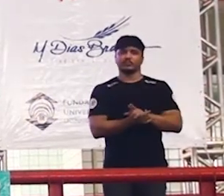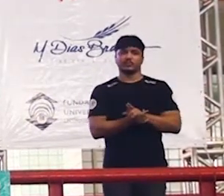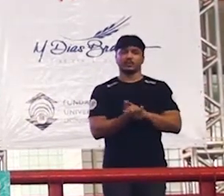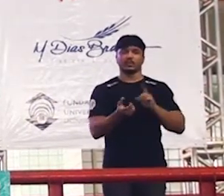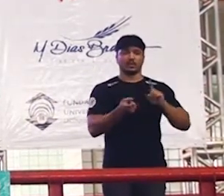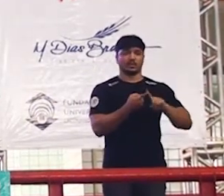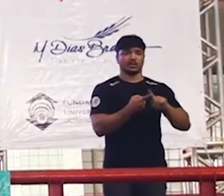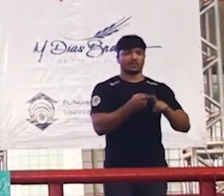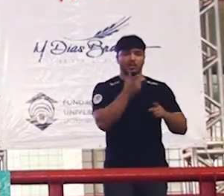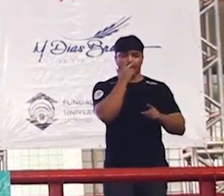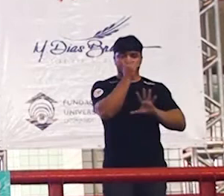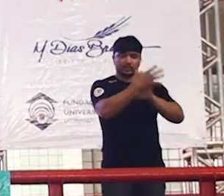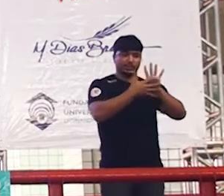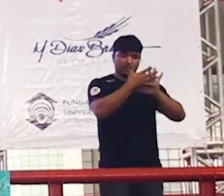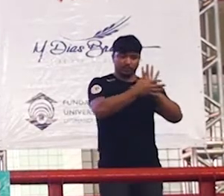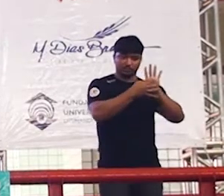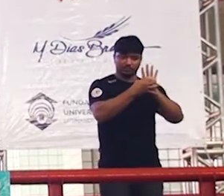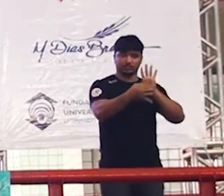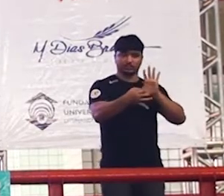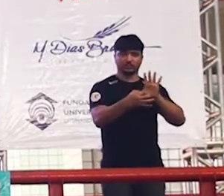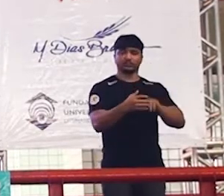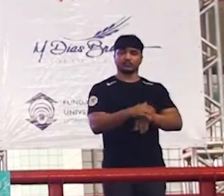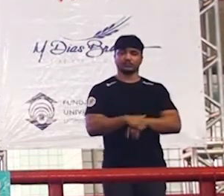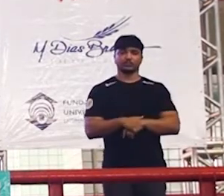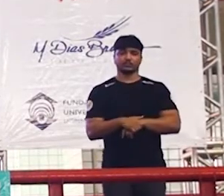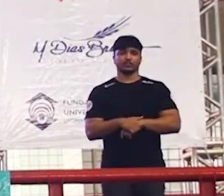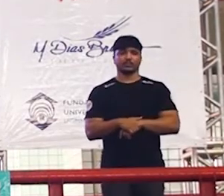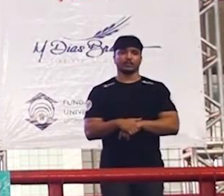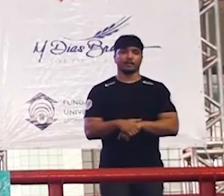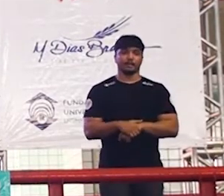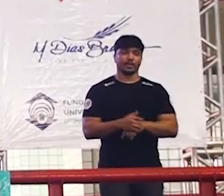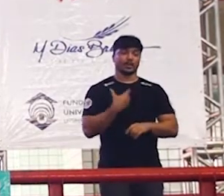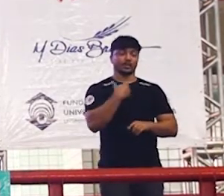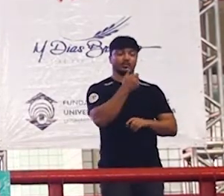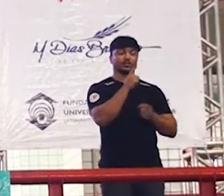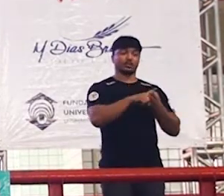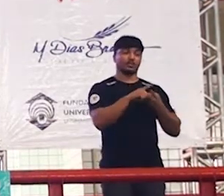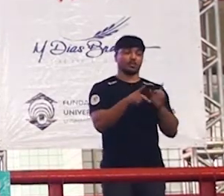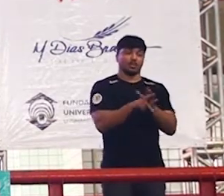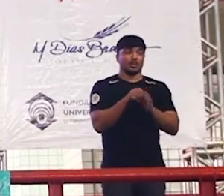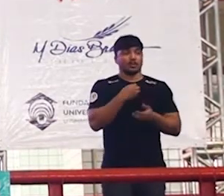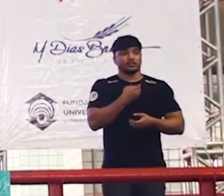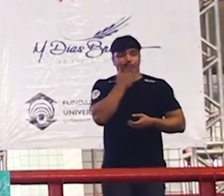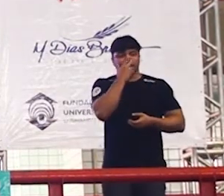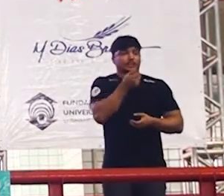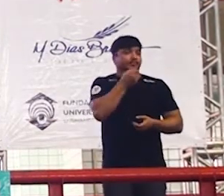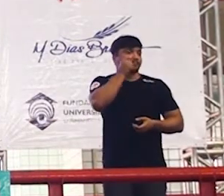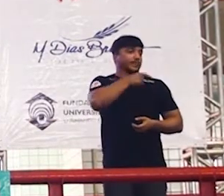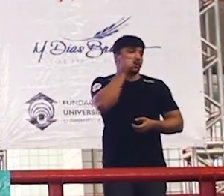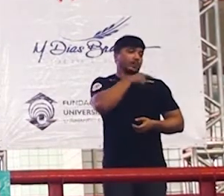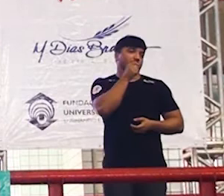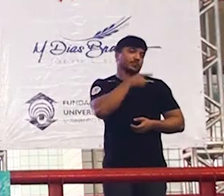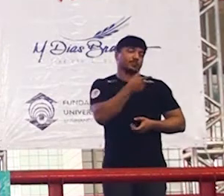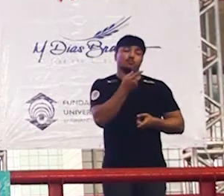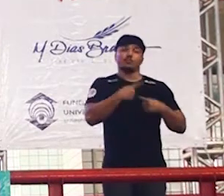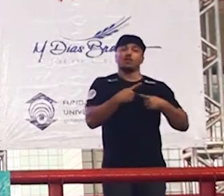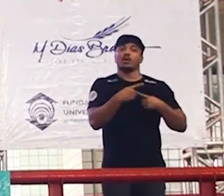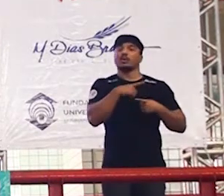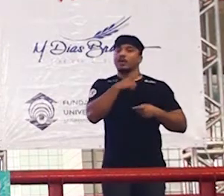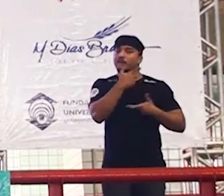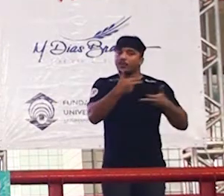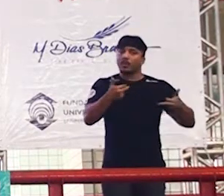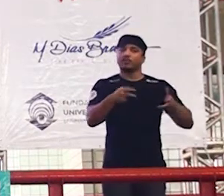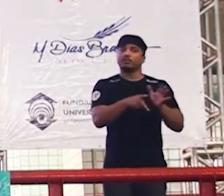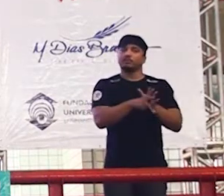muito utilizada em textos argumentativos e em textos bem-humorados, porque a ironia, ela é ao